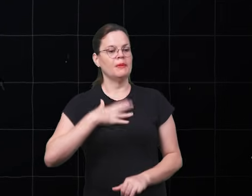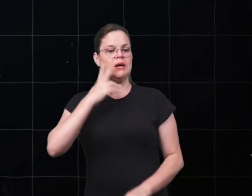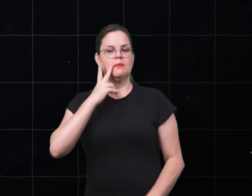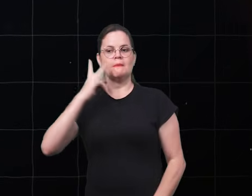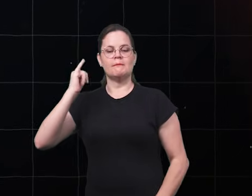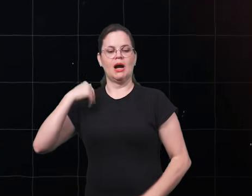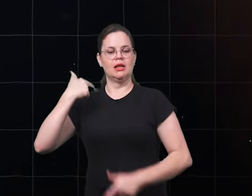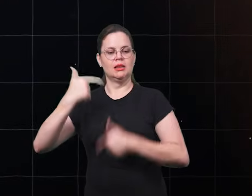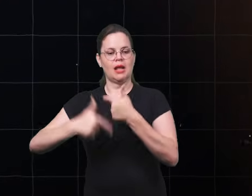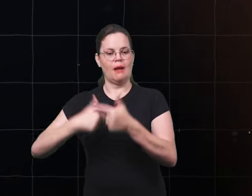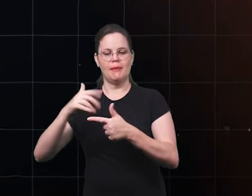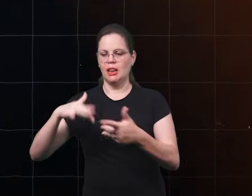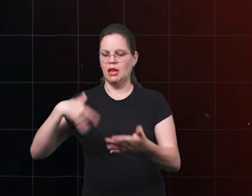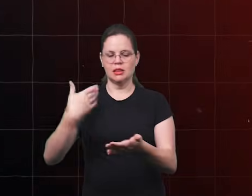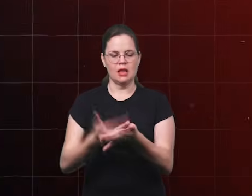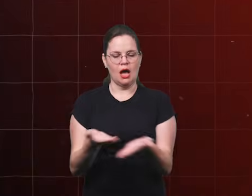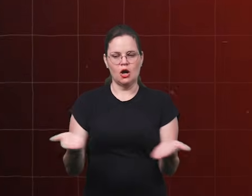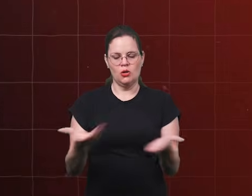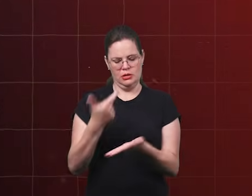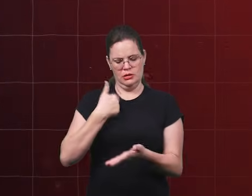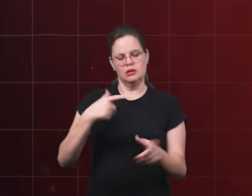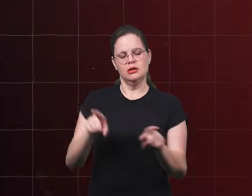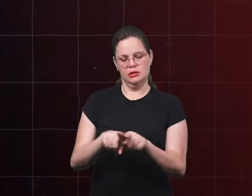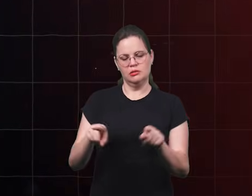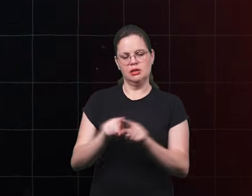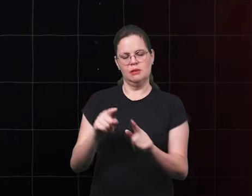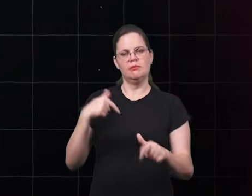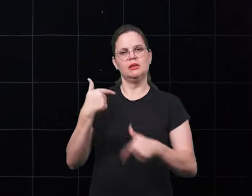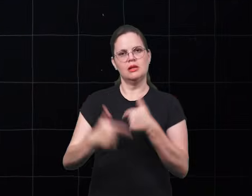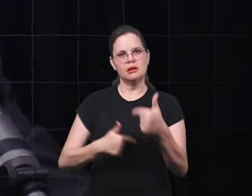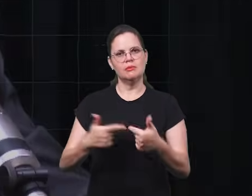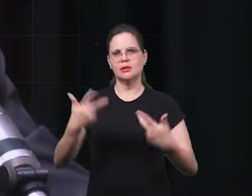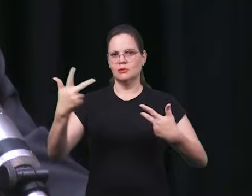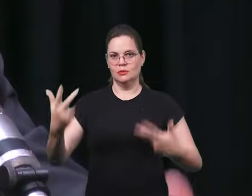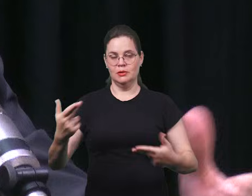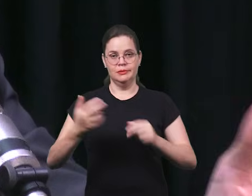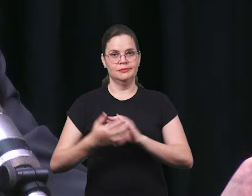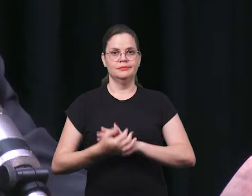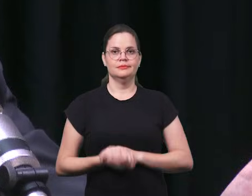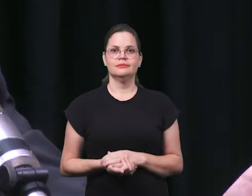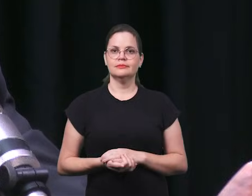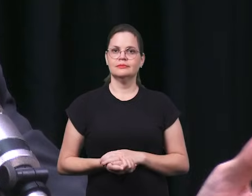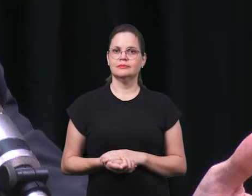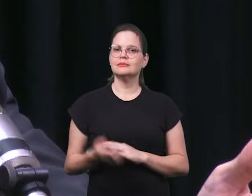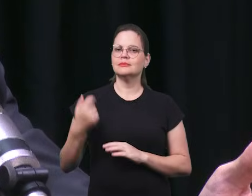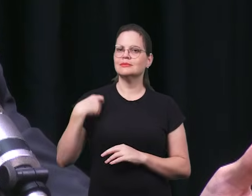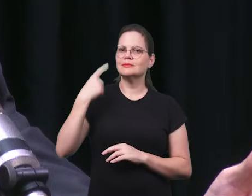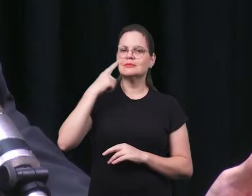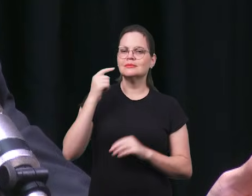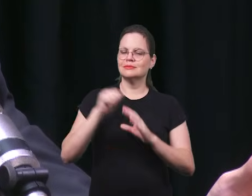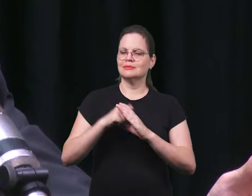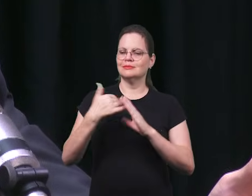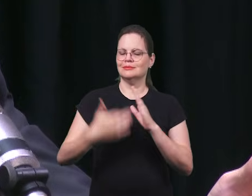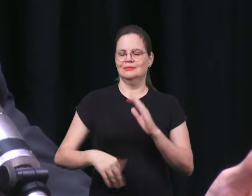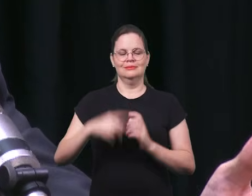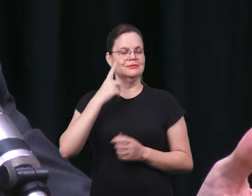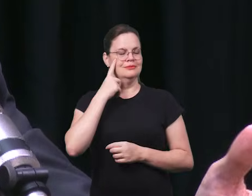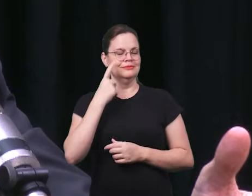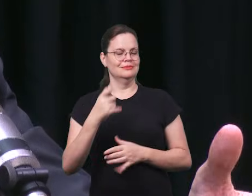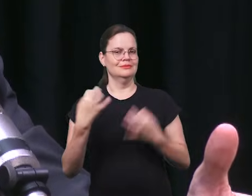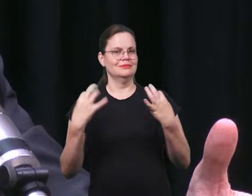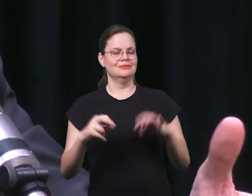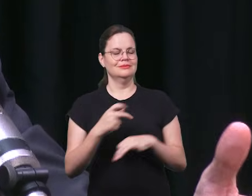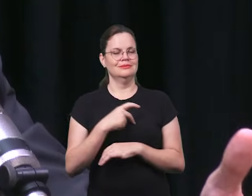Pai trabalha até agora e eu trabalho também. Acho que é um aspecto interessante esse, né, pastor Rosete,